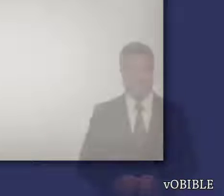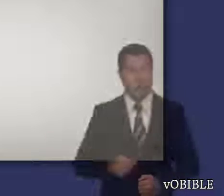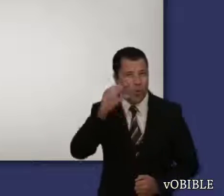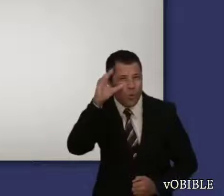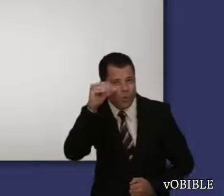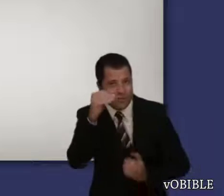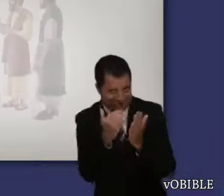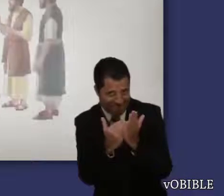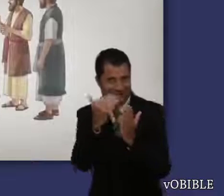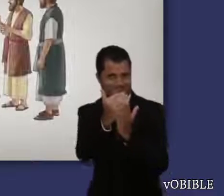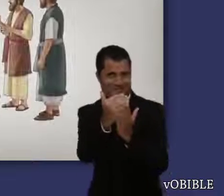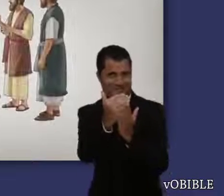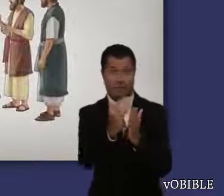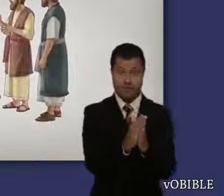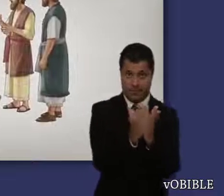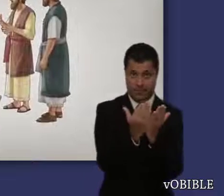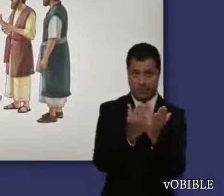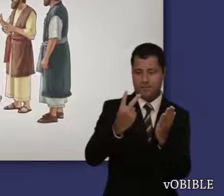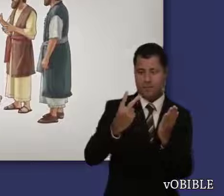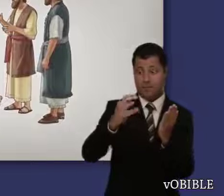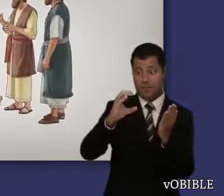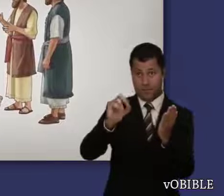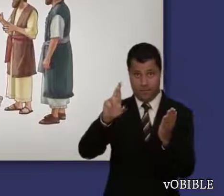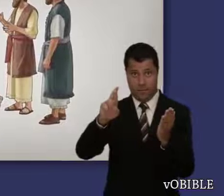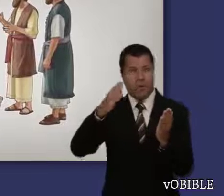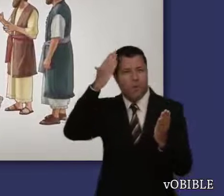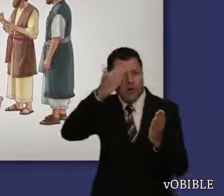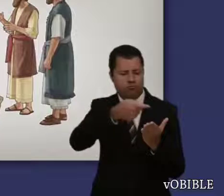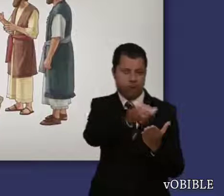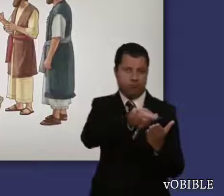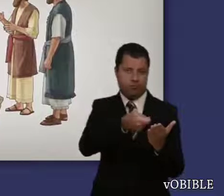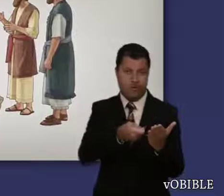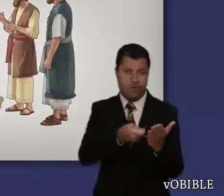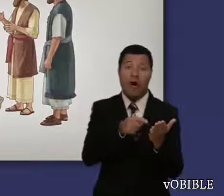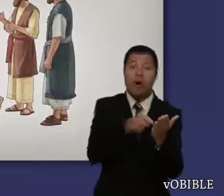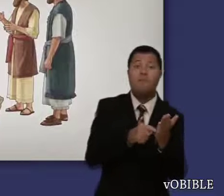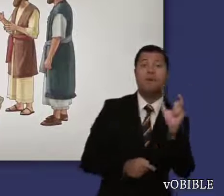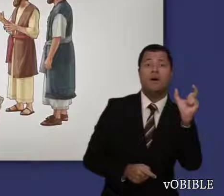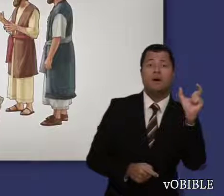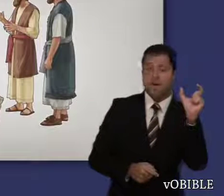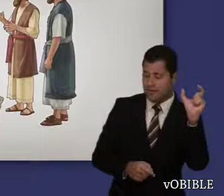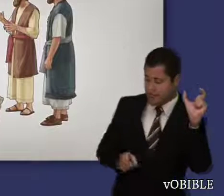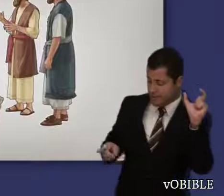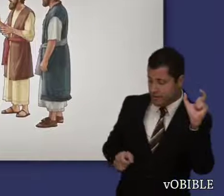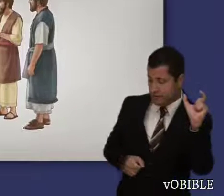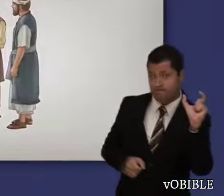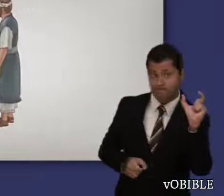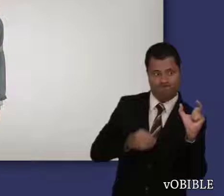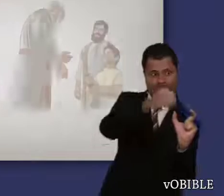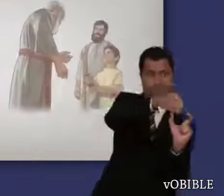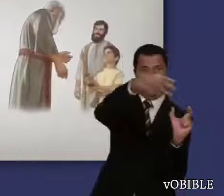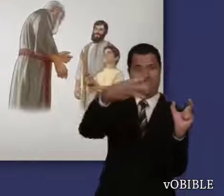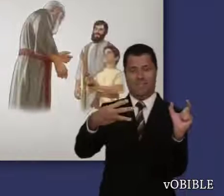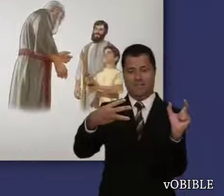Você sabia? Paulo usou a palavra ministério para descrever tanto o trabalho de pregação e ensino como de ajuda